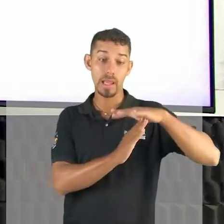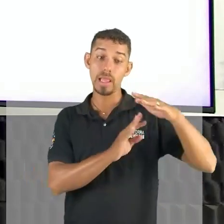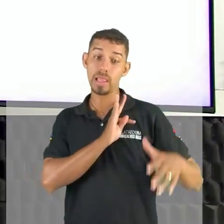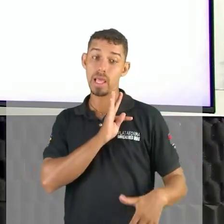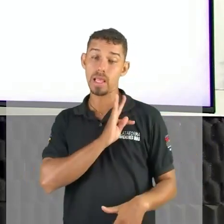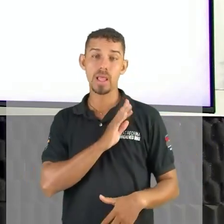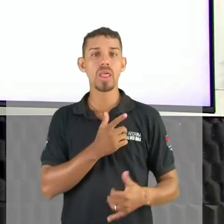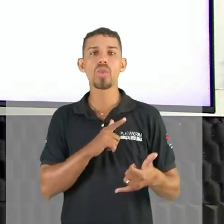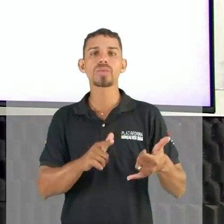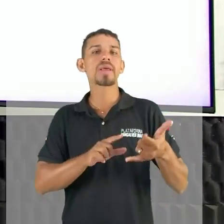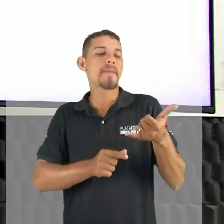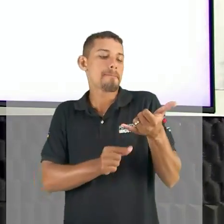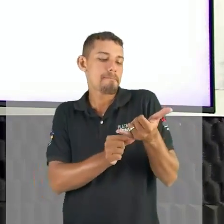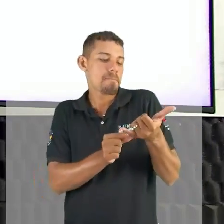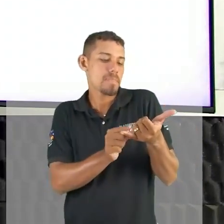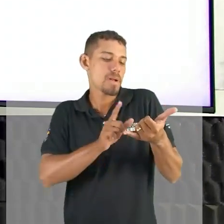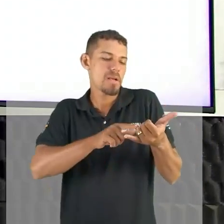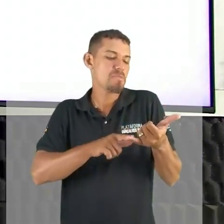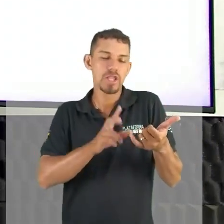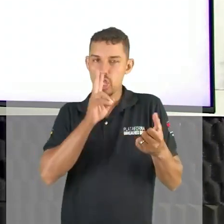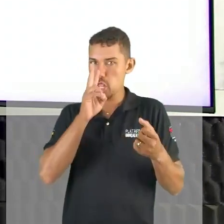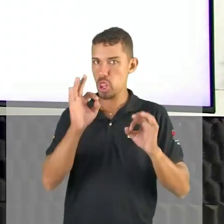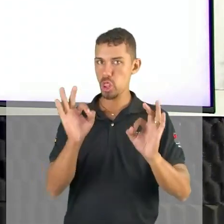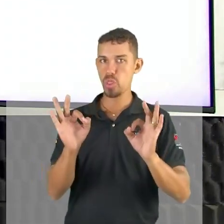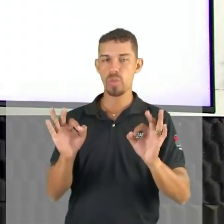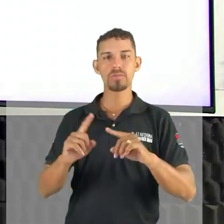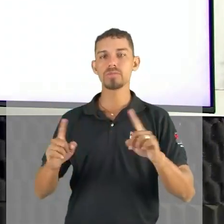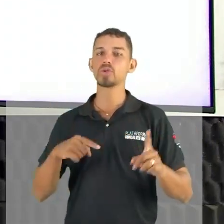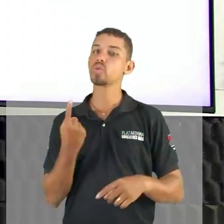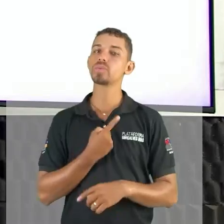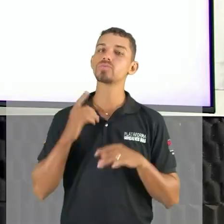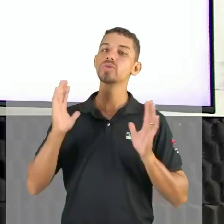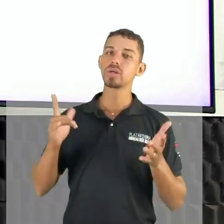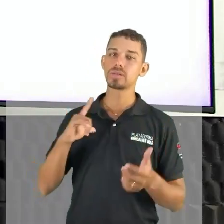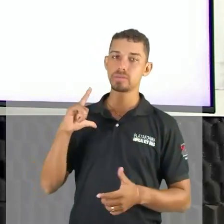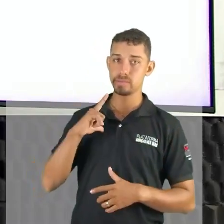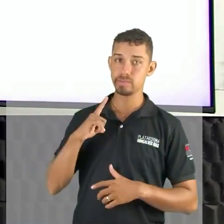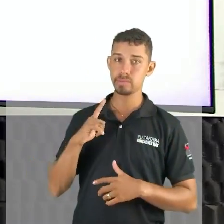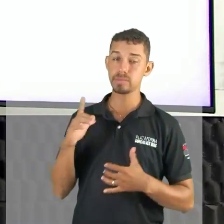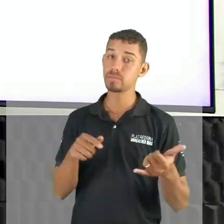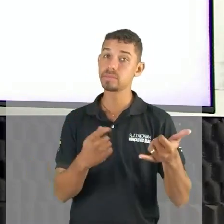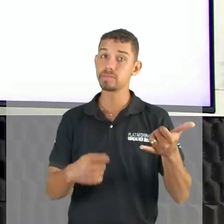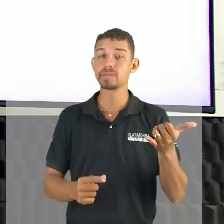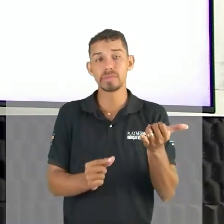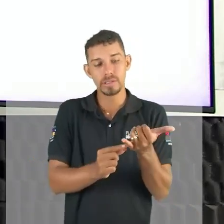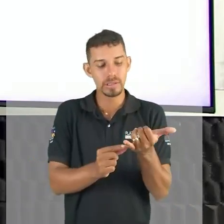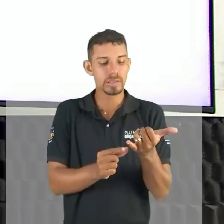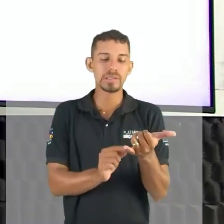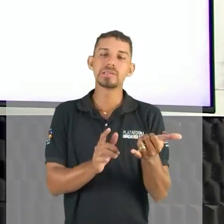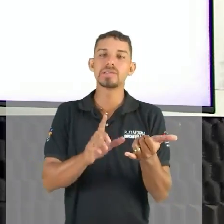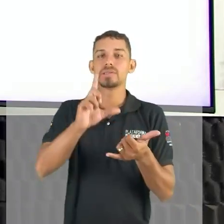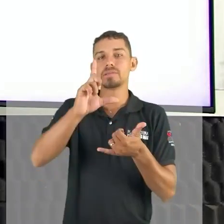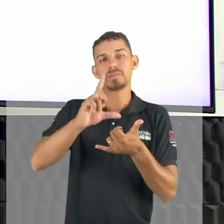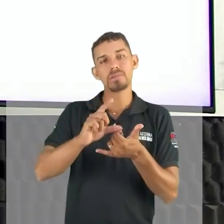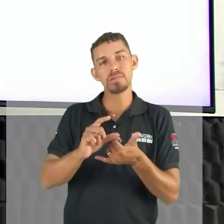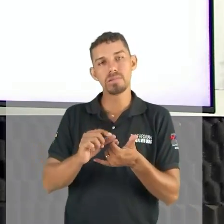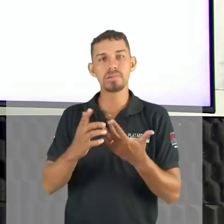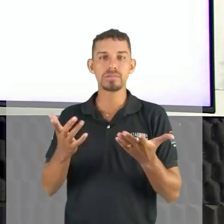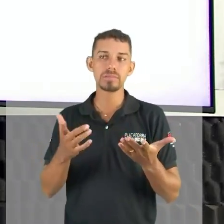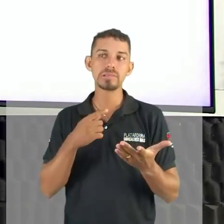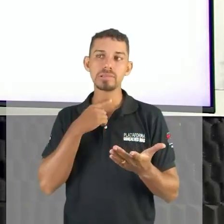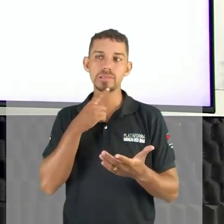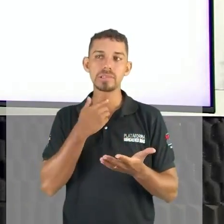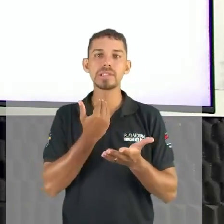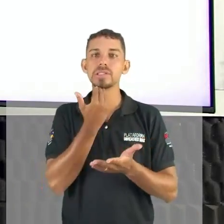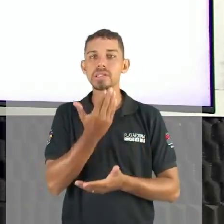há baterias mais eficientes do que a gente já tem. E elas, ainda assim, deixam a desejar. Então,